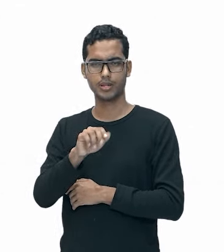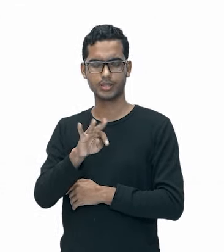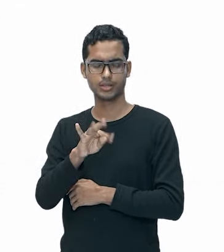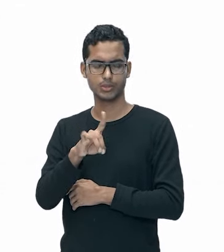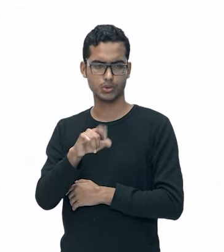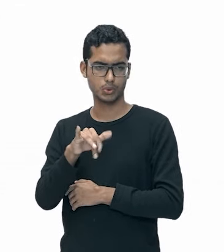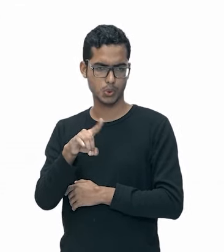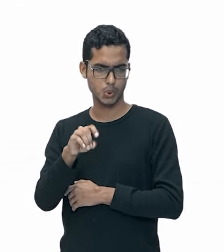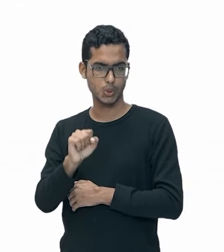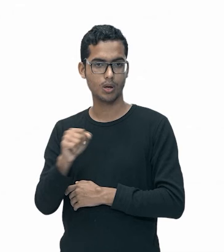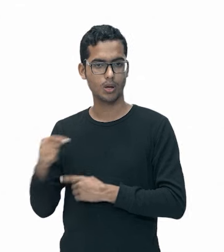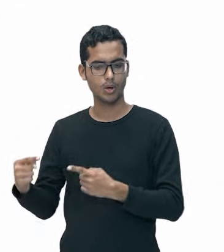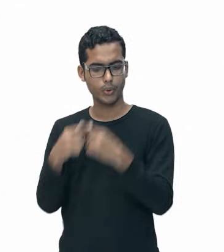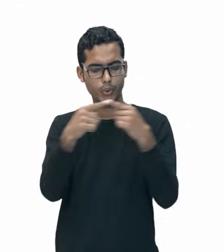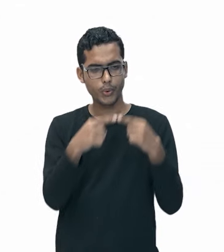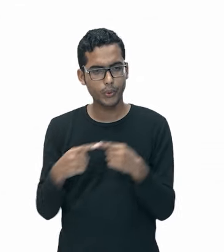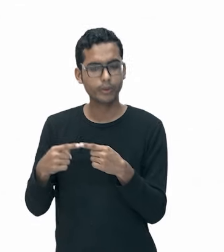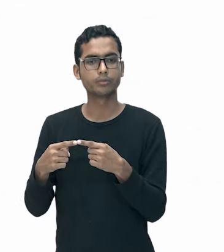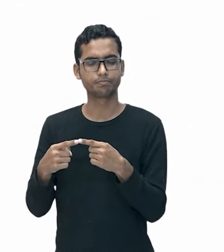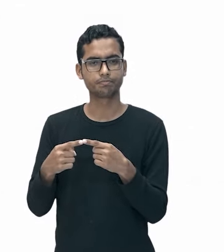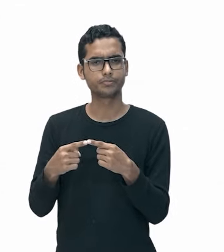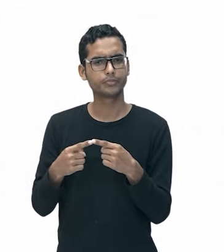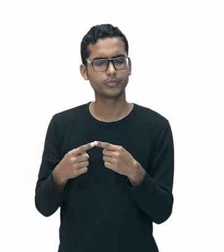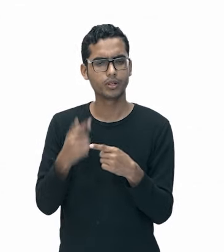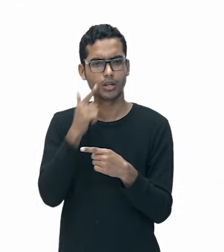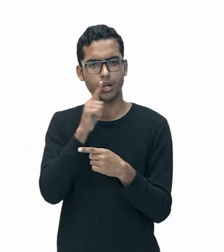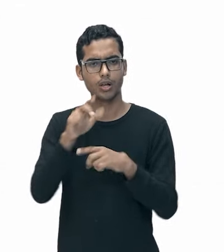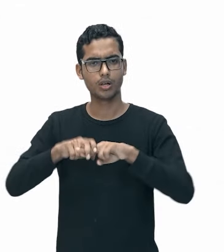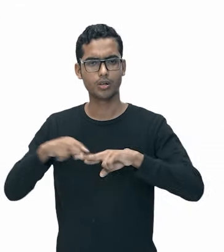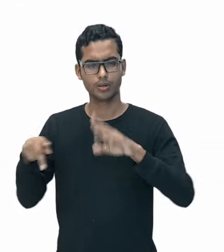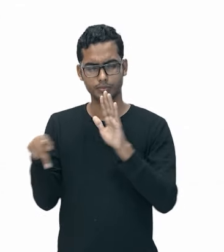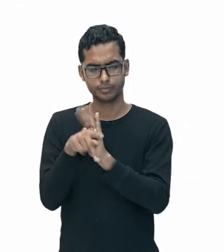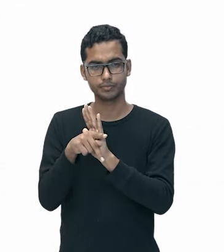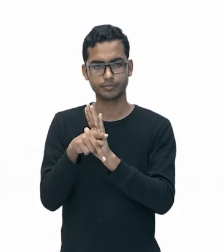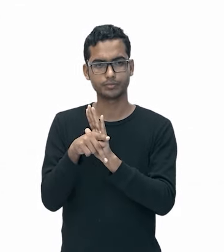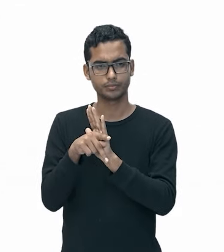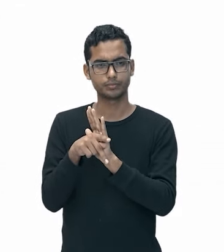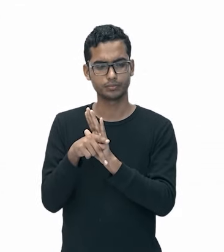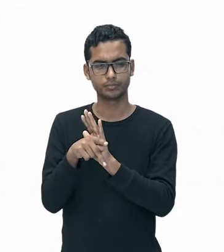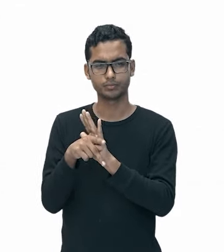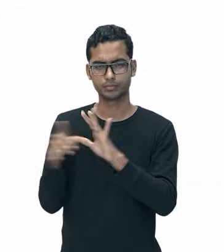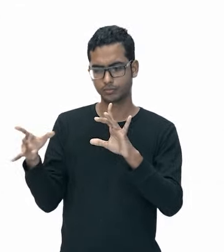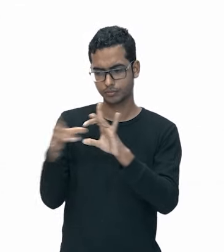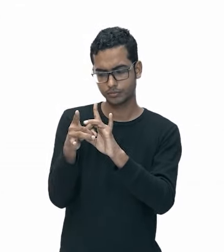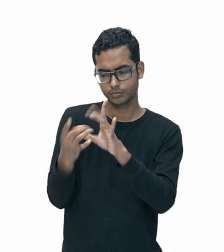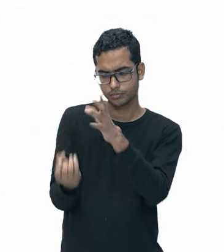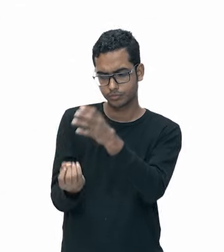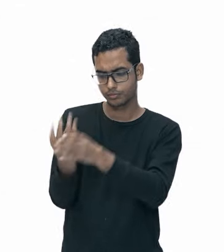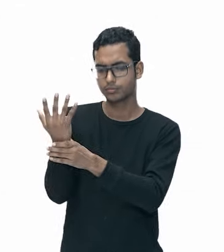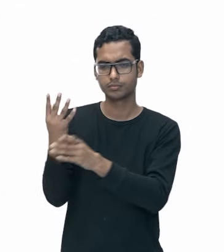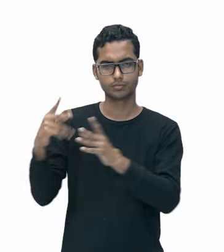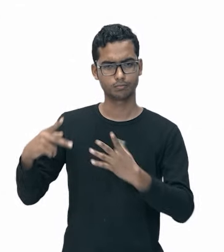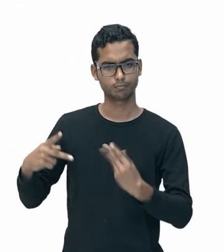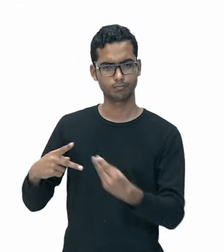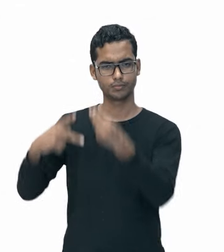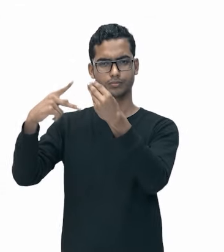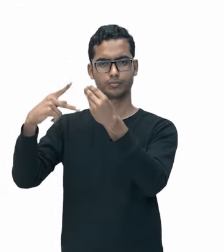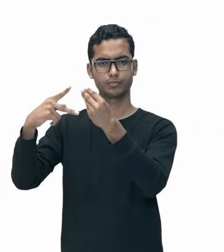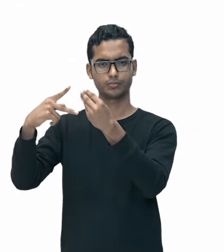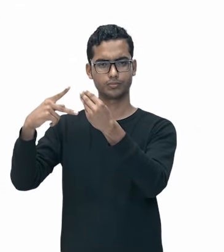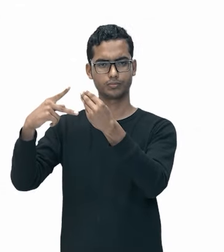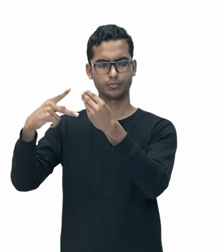aminoácidos e a partir da ligação peptídica é que dá origem às proteínas tá